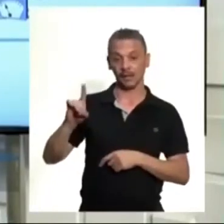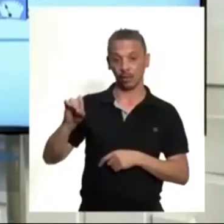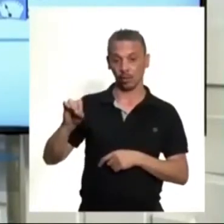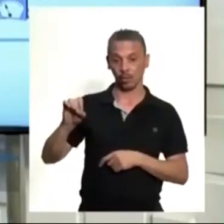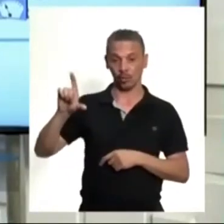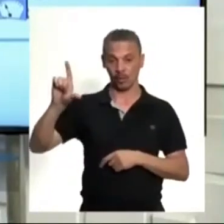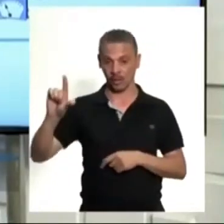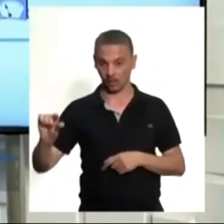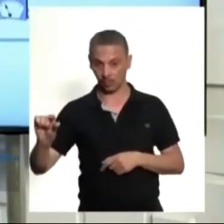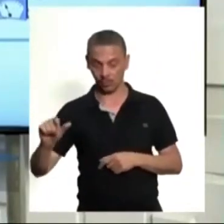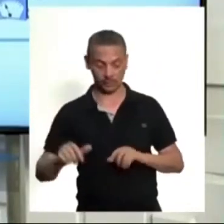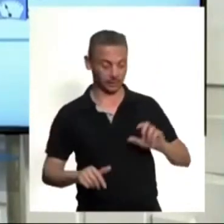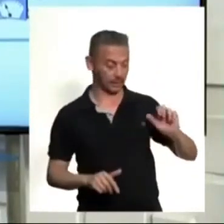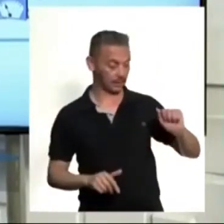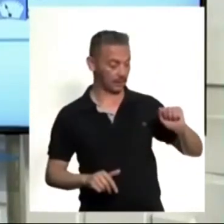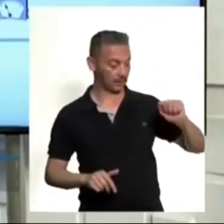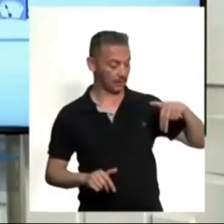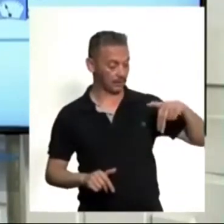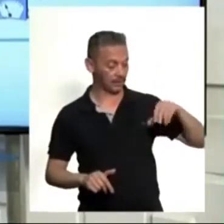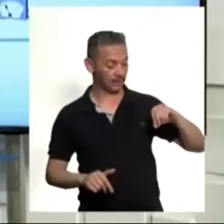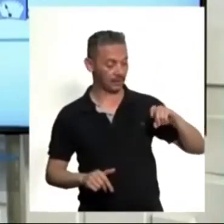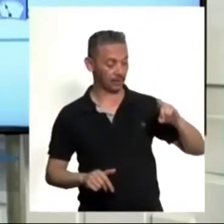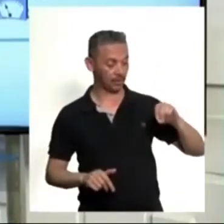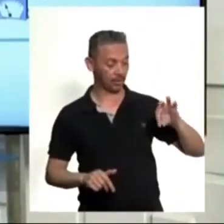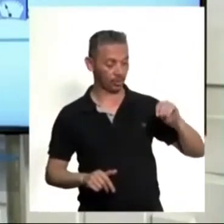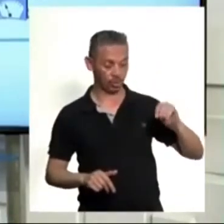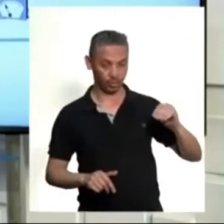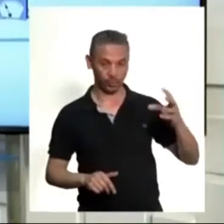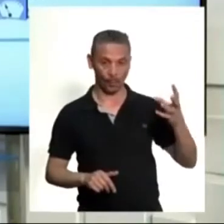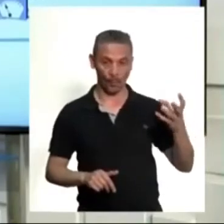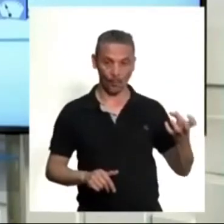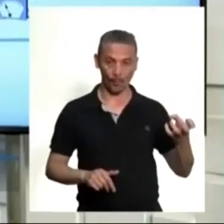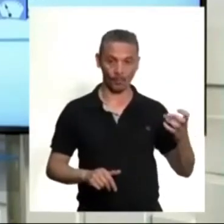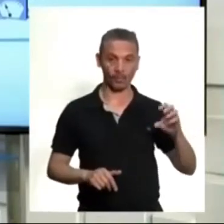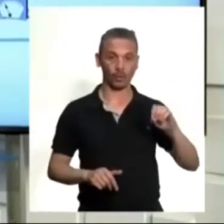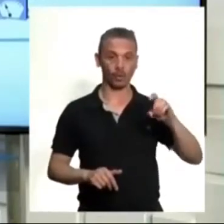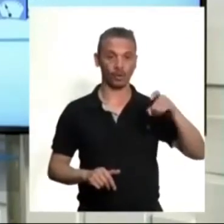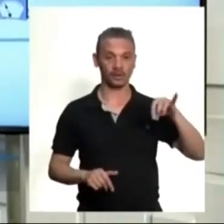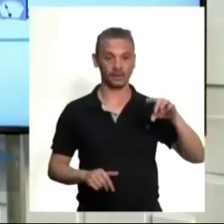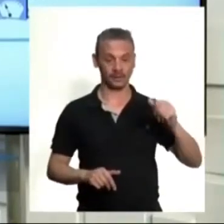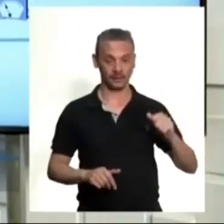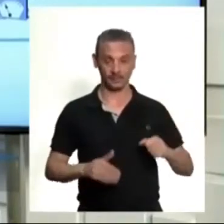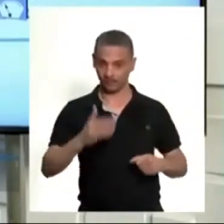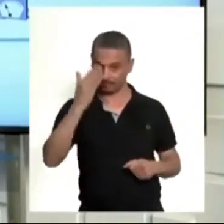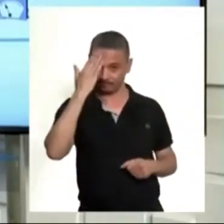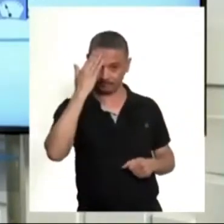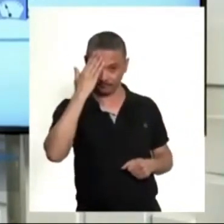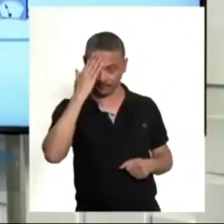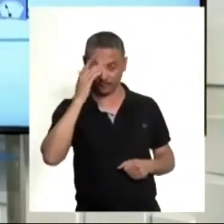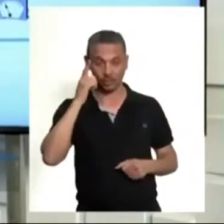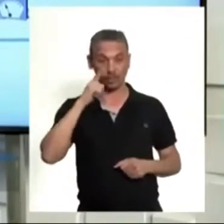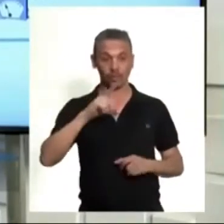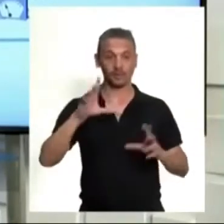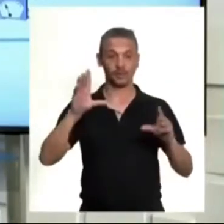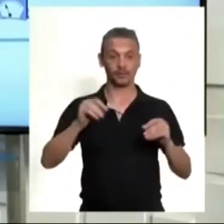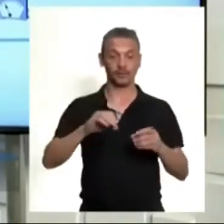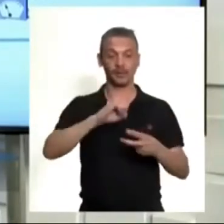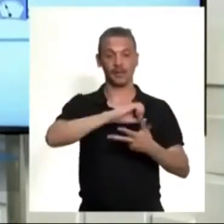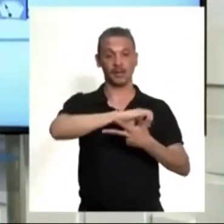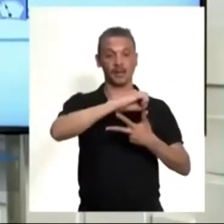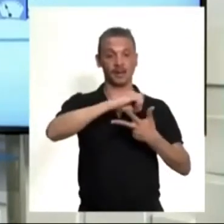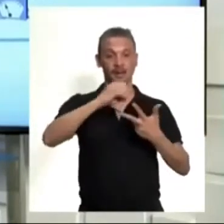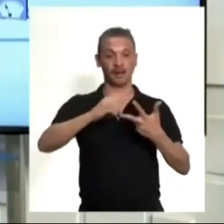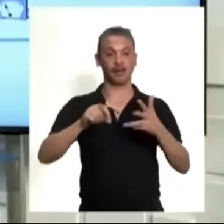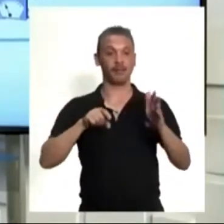oxida. Dessa forma, a gente consegue descobrir quem é o cátodo, quem é o ânodo, quem está reduzindo e quem está oxidando. Que é o que o Enem pergunta